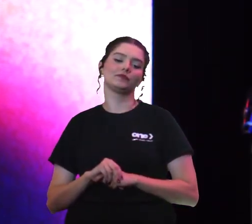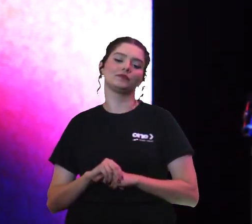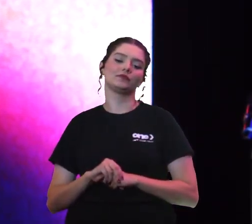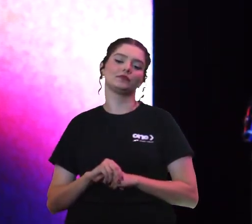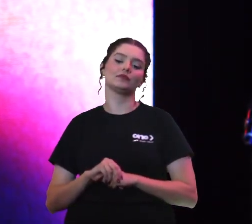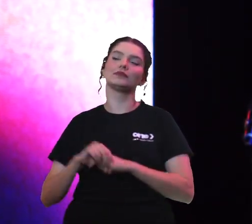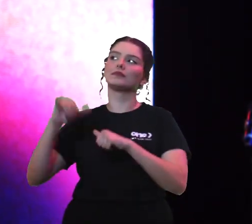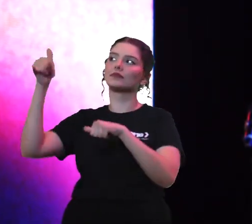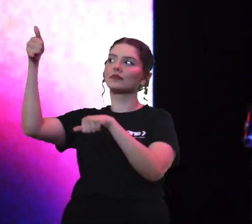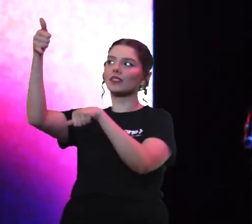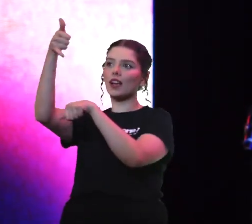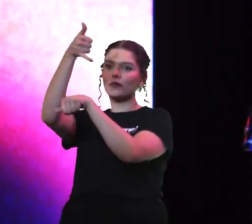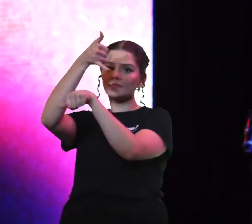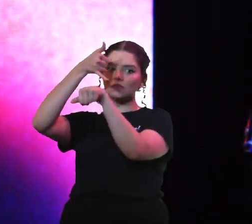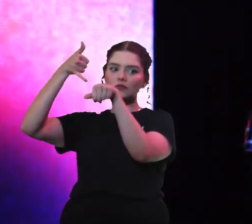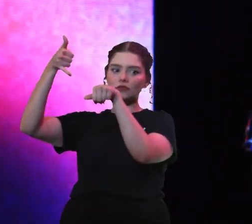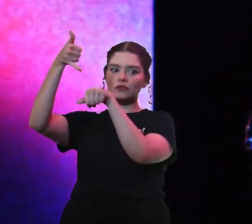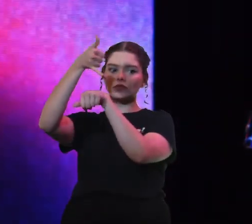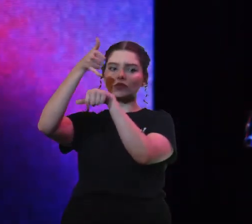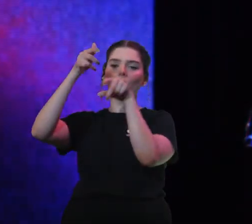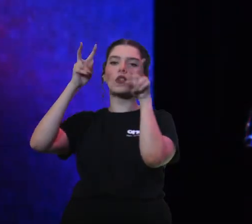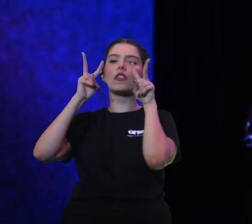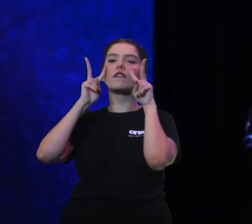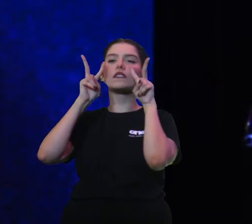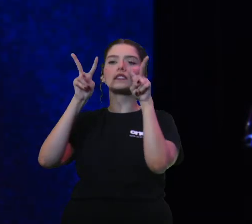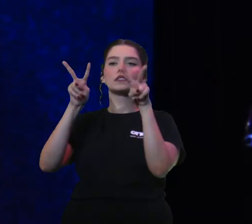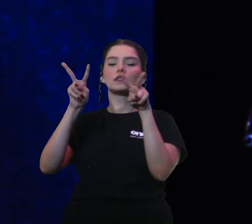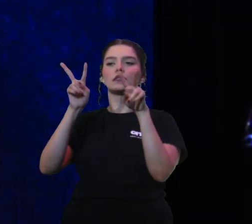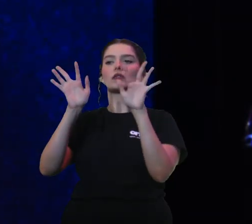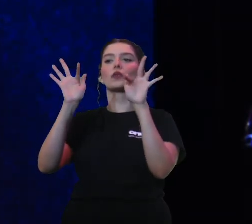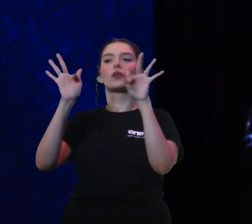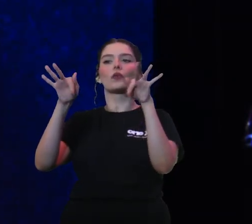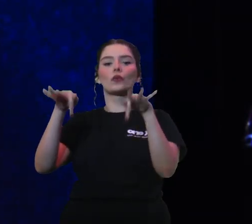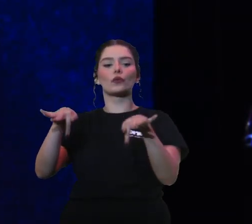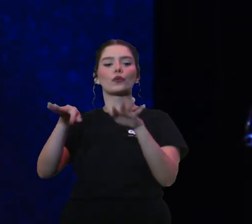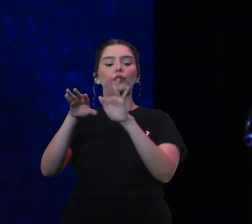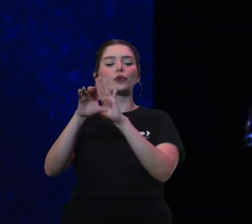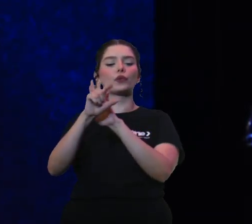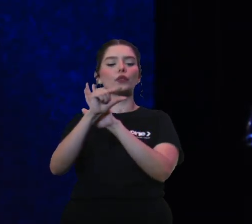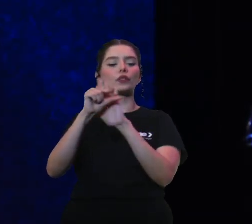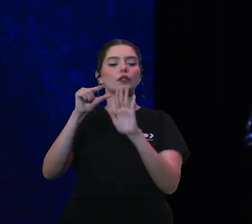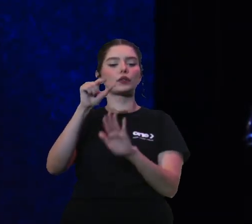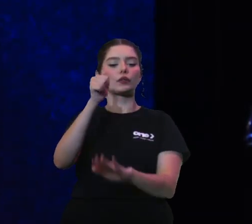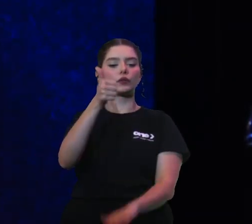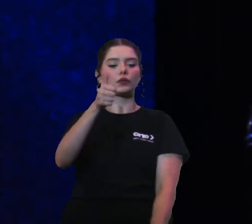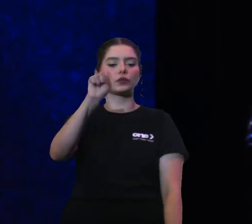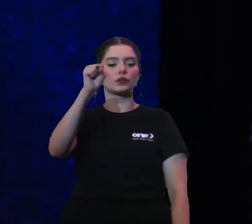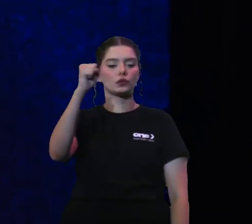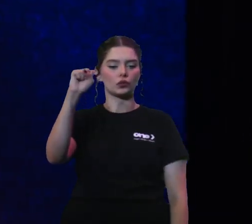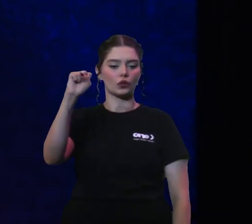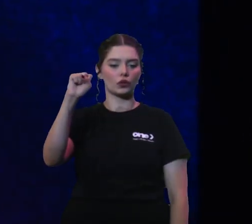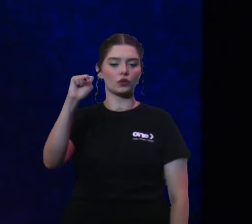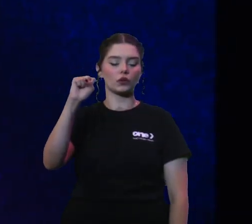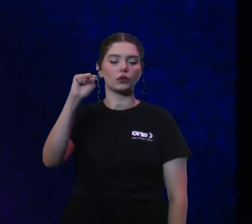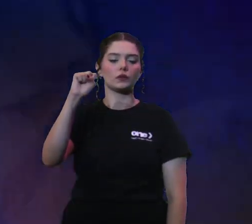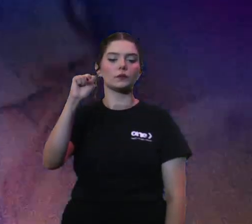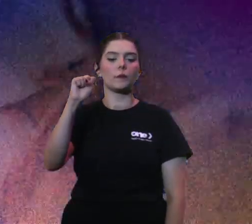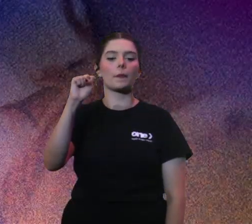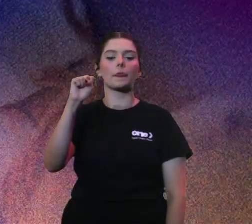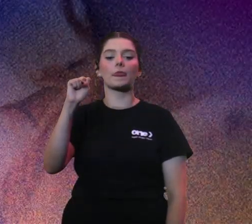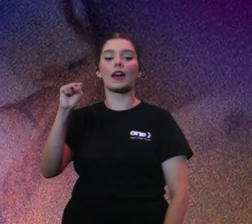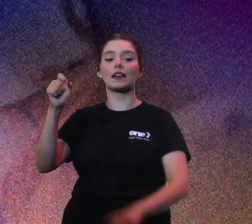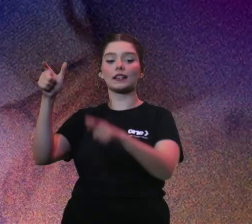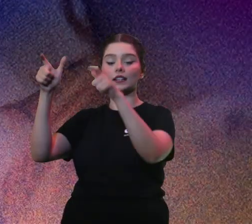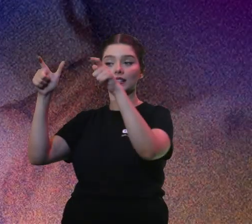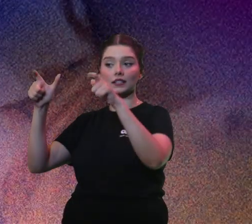a unção da visão. O finalzinho do versículo 18 vai dizer para que aquela igreja